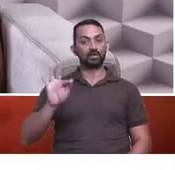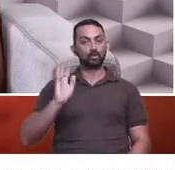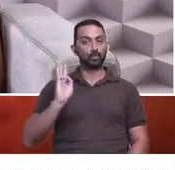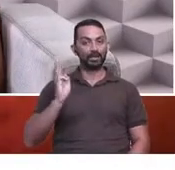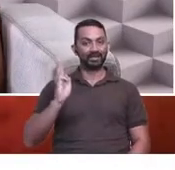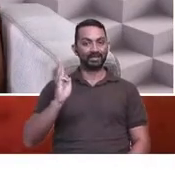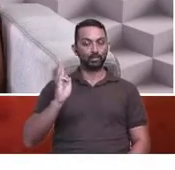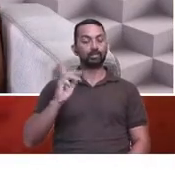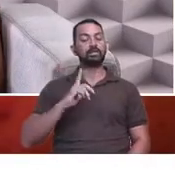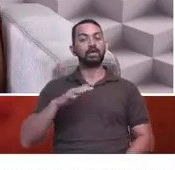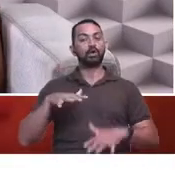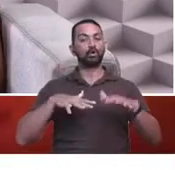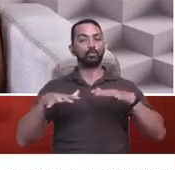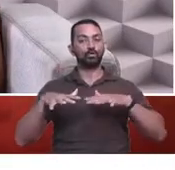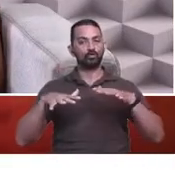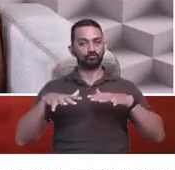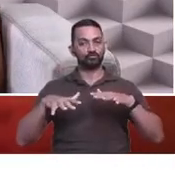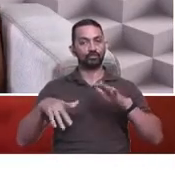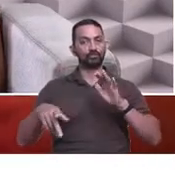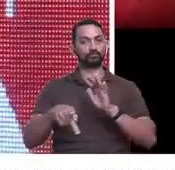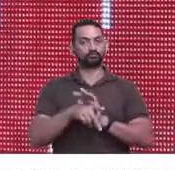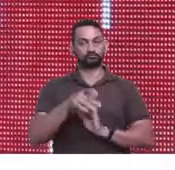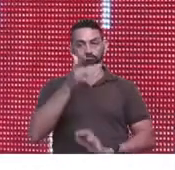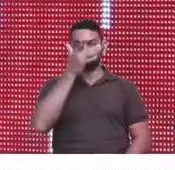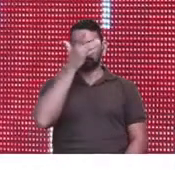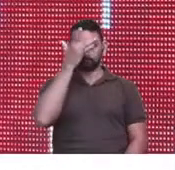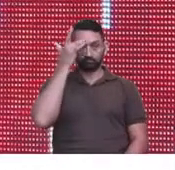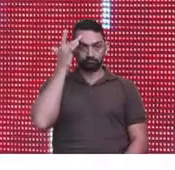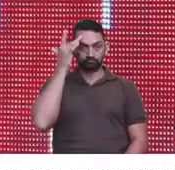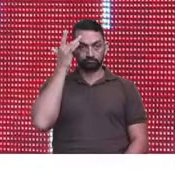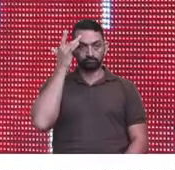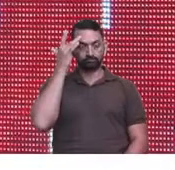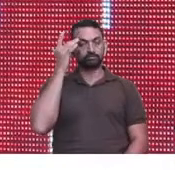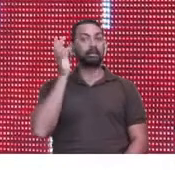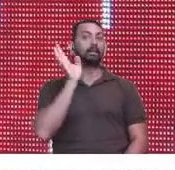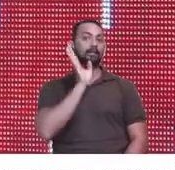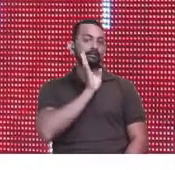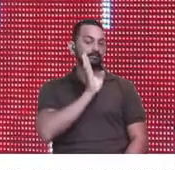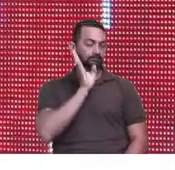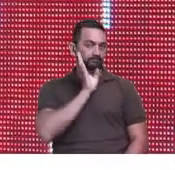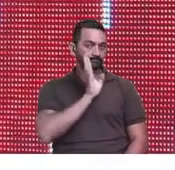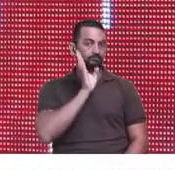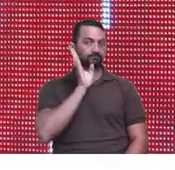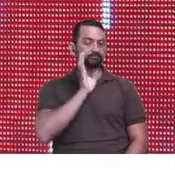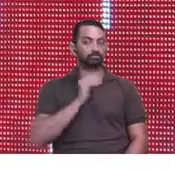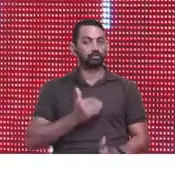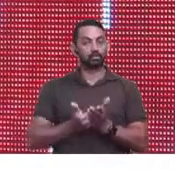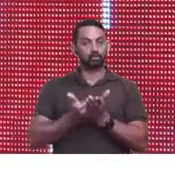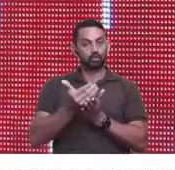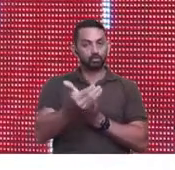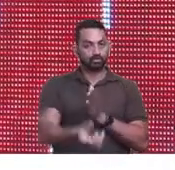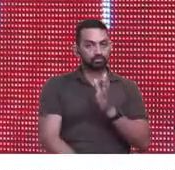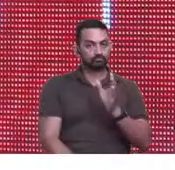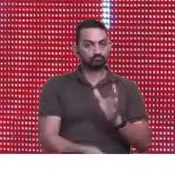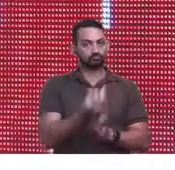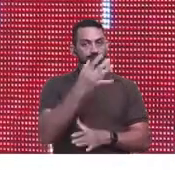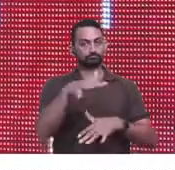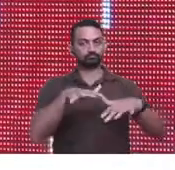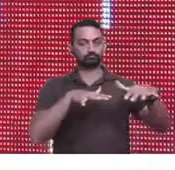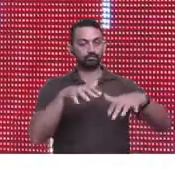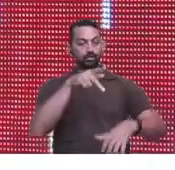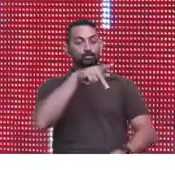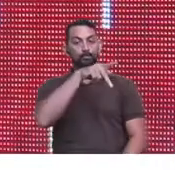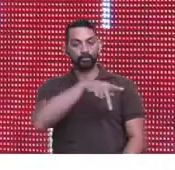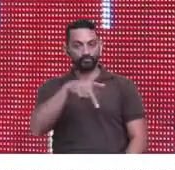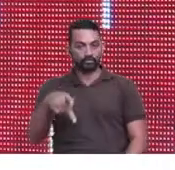Federal do Maranhão porque é um movimento liderado pelas pessoas isso é o mais bacana ele iniciou e